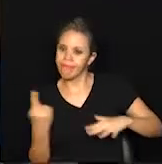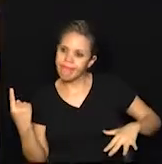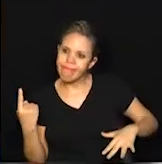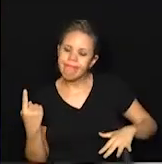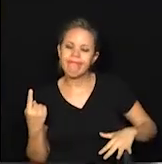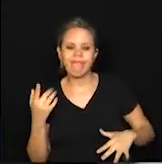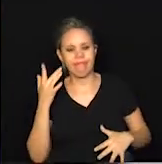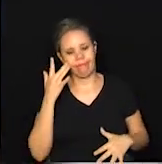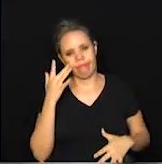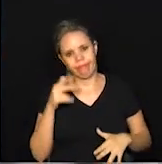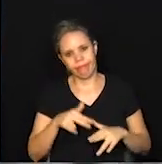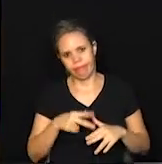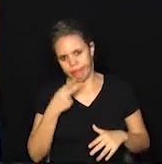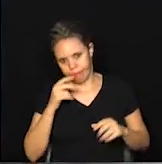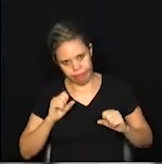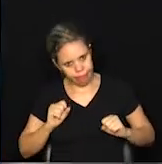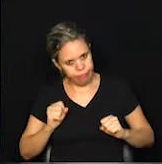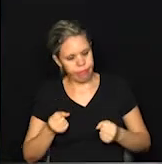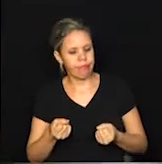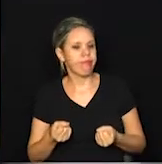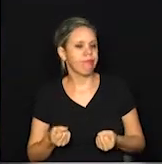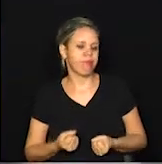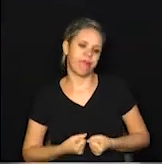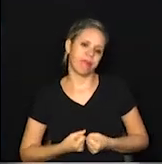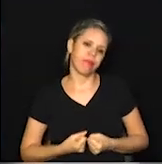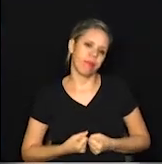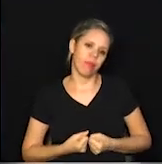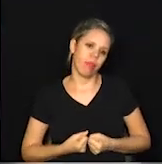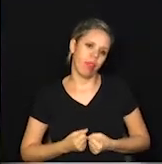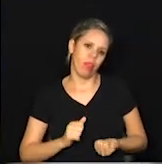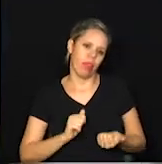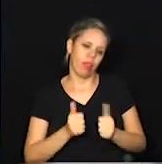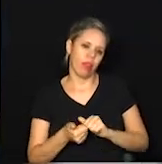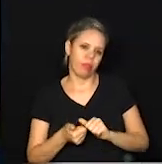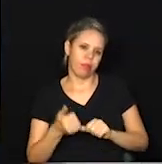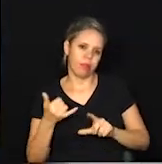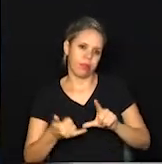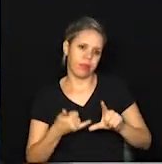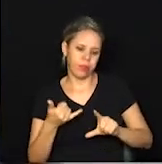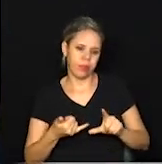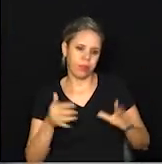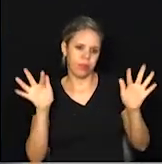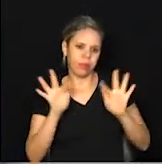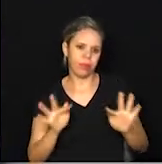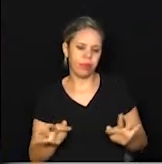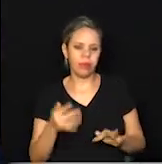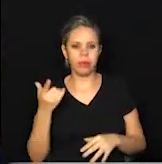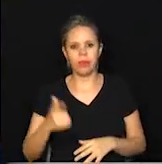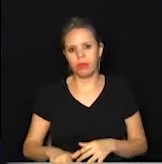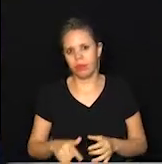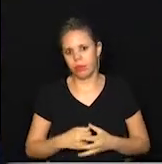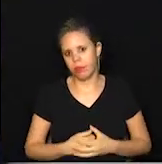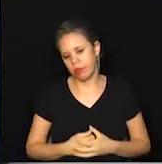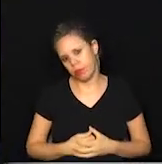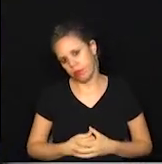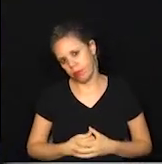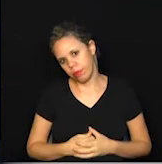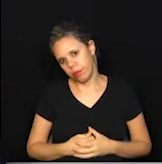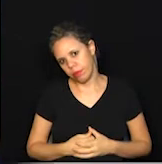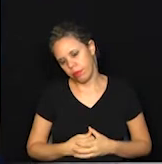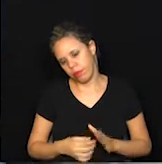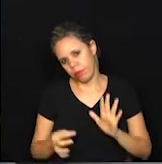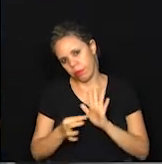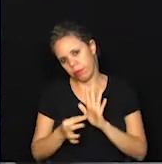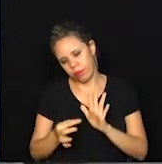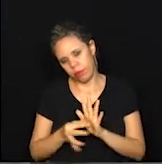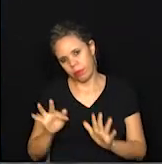isso que eu sempre defendi o esporte de maneira lúdica. E eu fiquei feliz, mais uma vez, com a ótica do